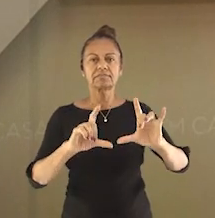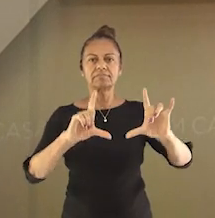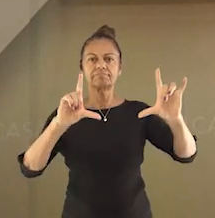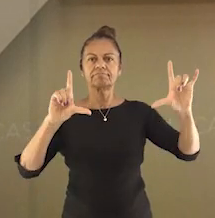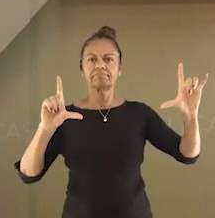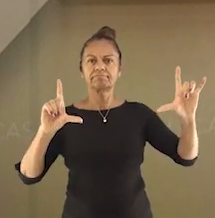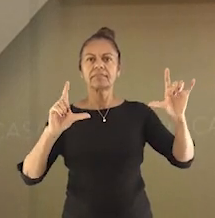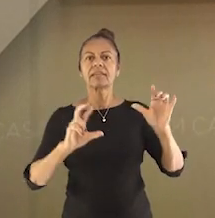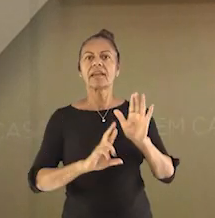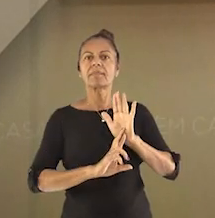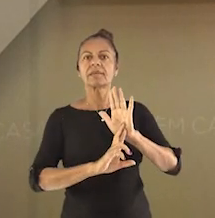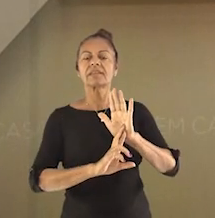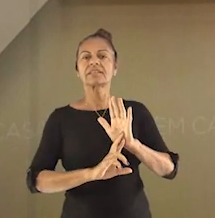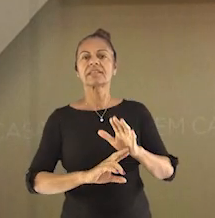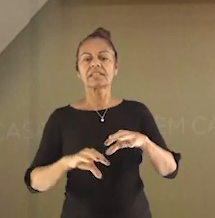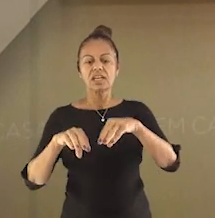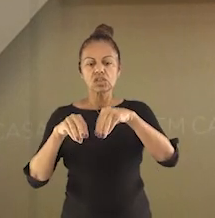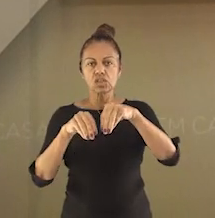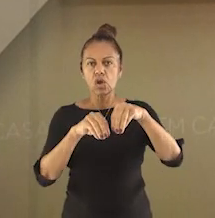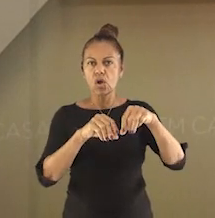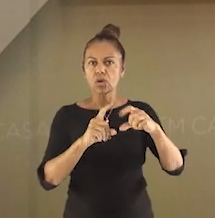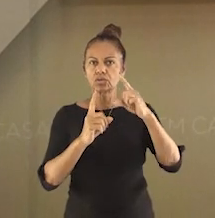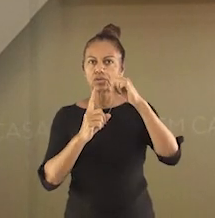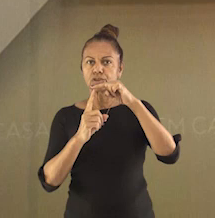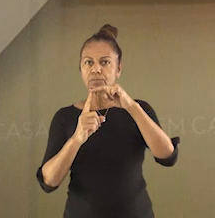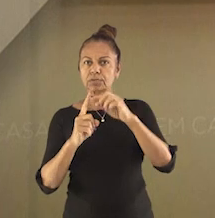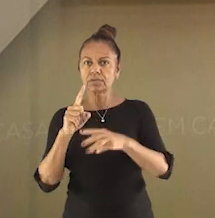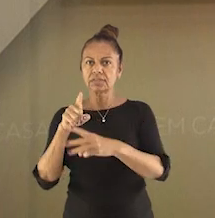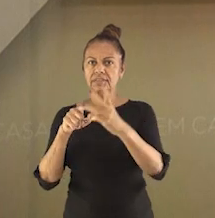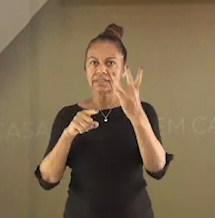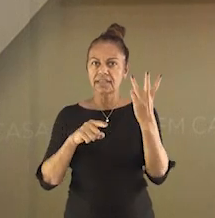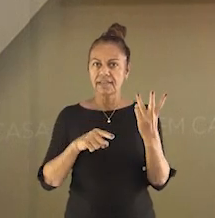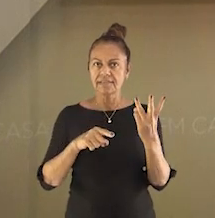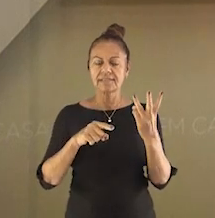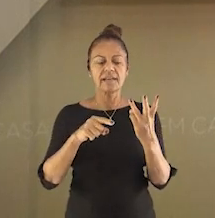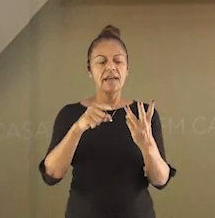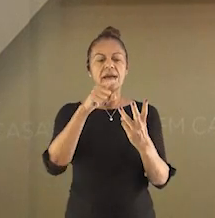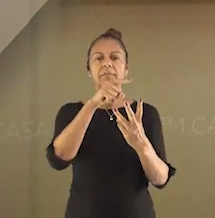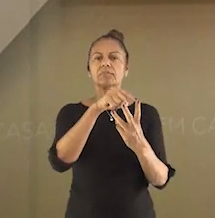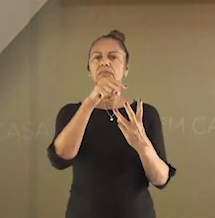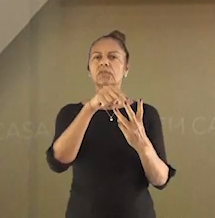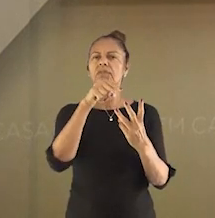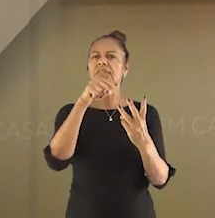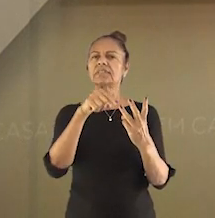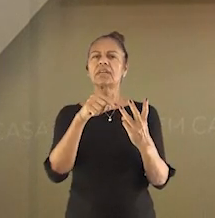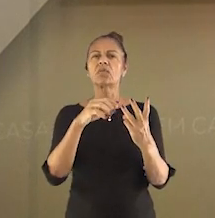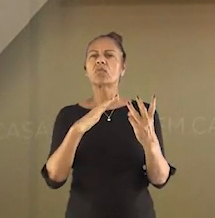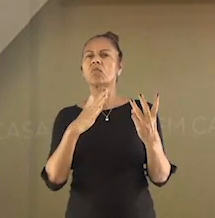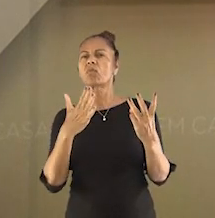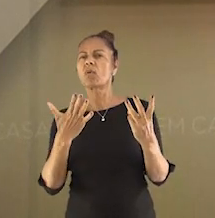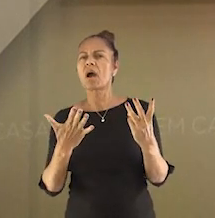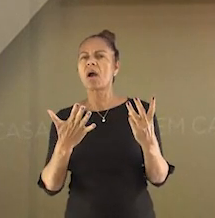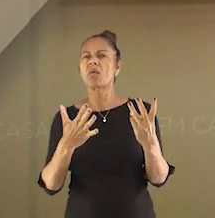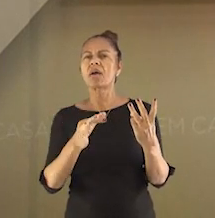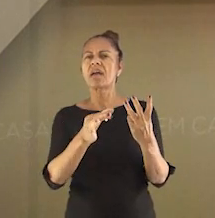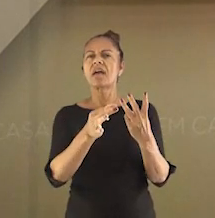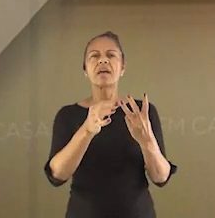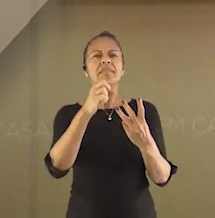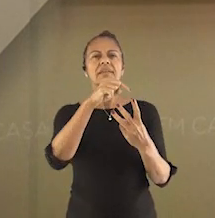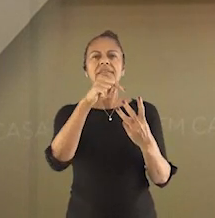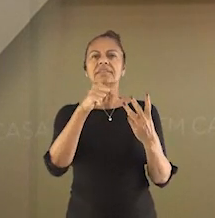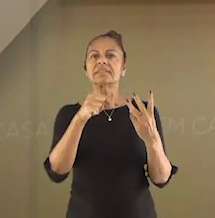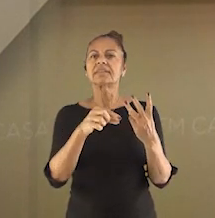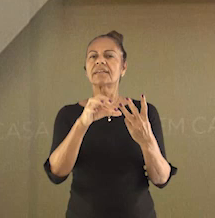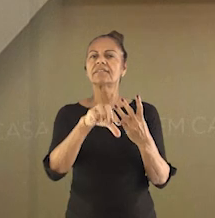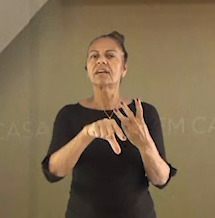para testar o seu conhecimento acerca da aula de hoje. Observem as imagens que representam 3 tipos